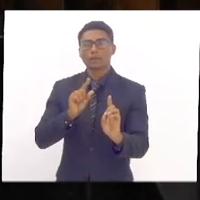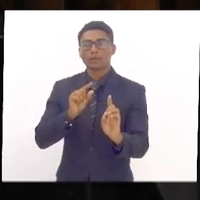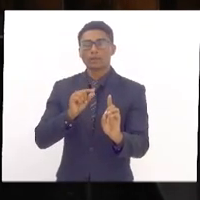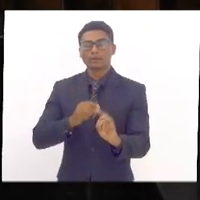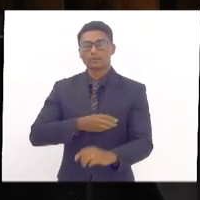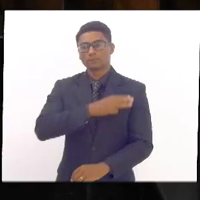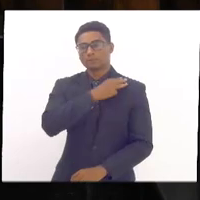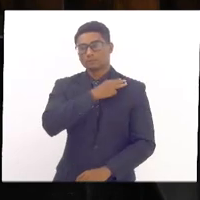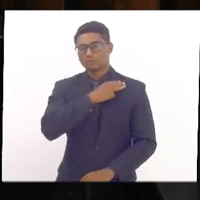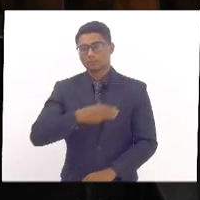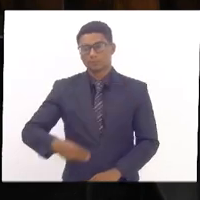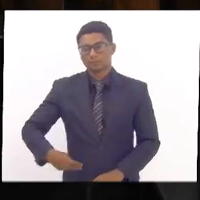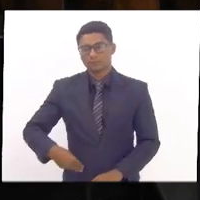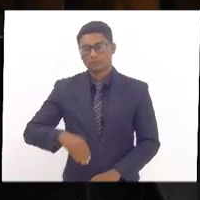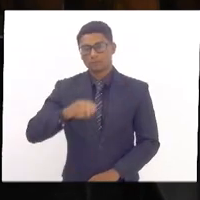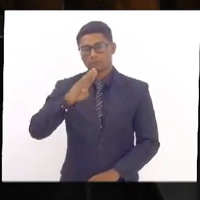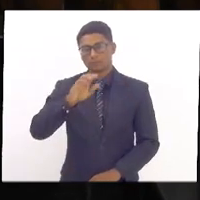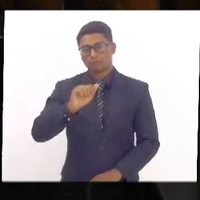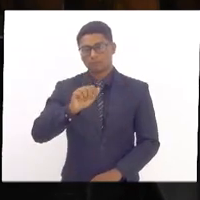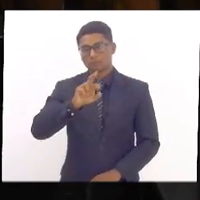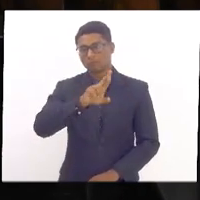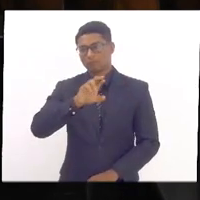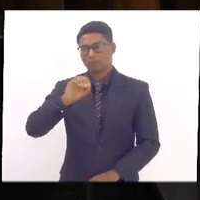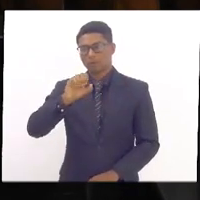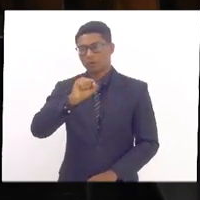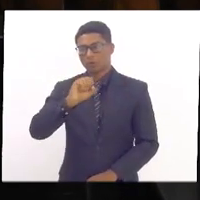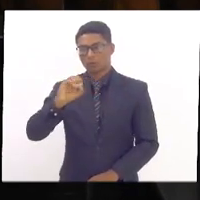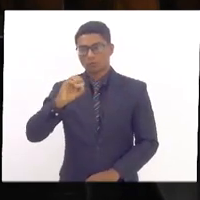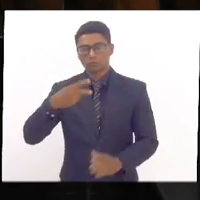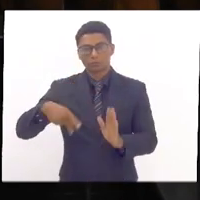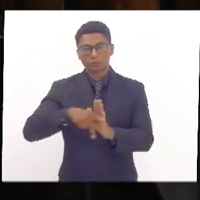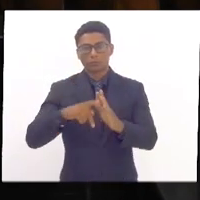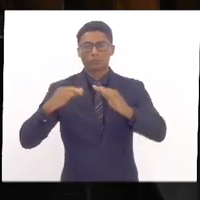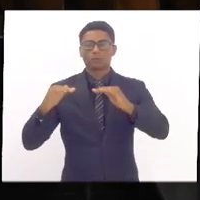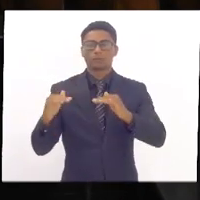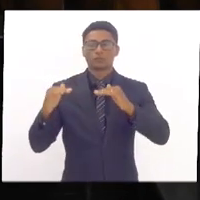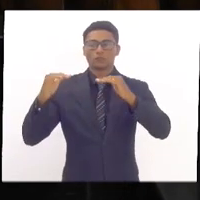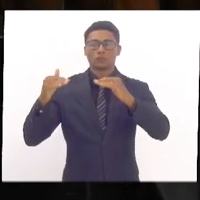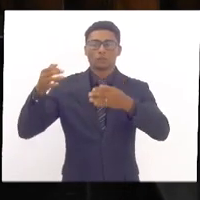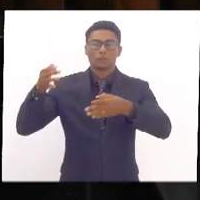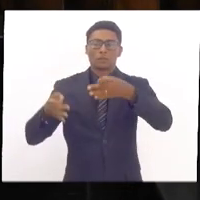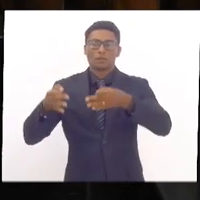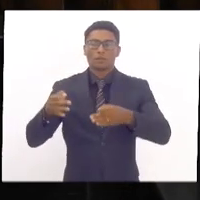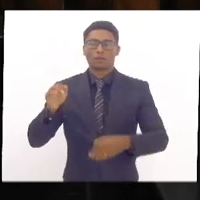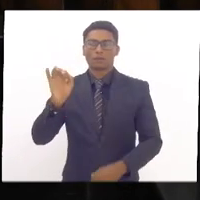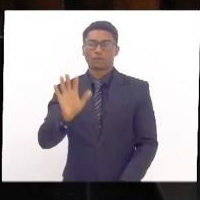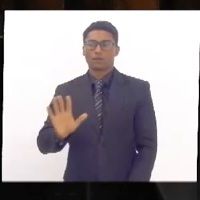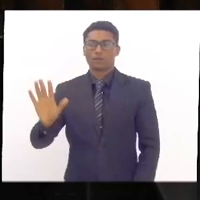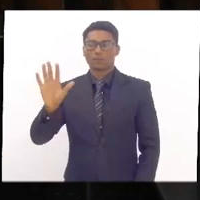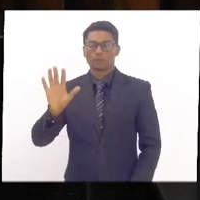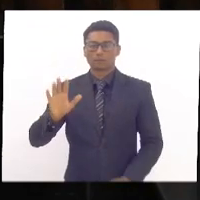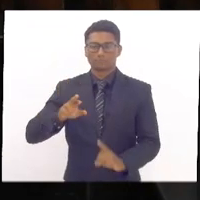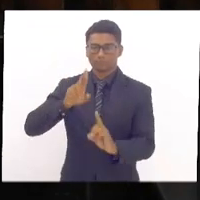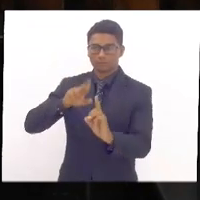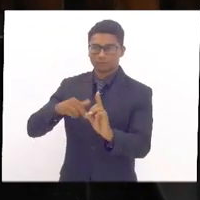ministro Barroso, do Supremo Tribunal Federal.